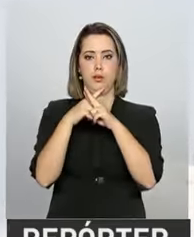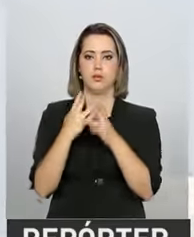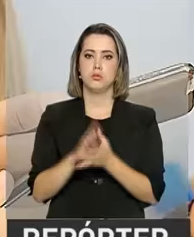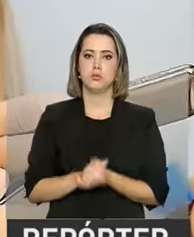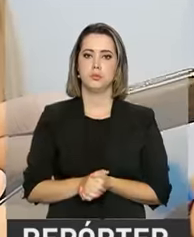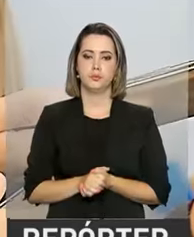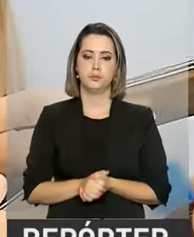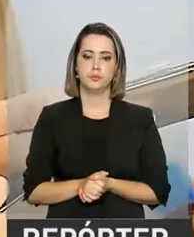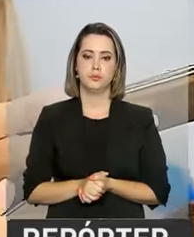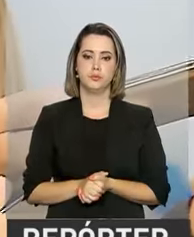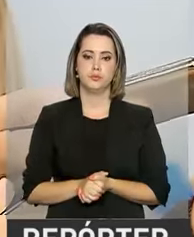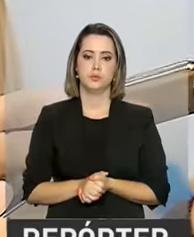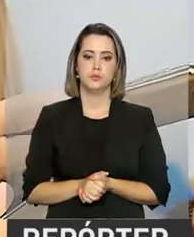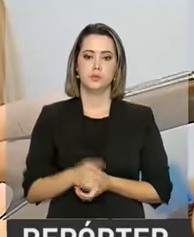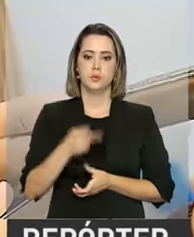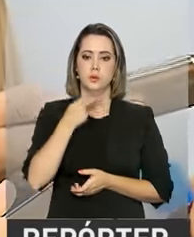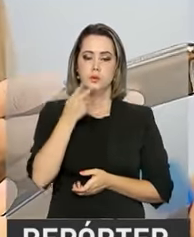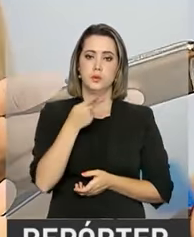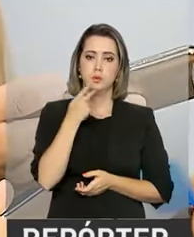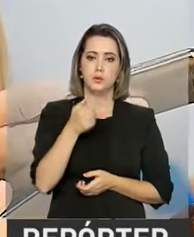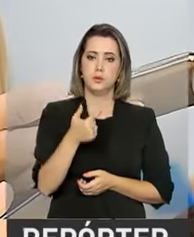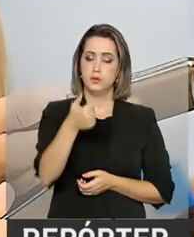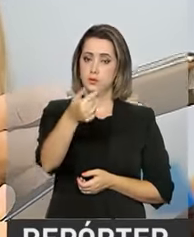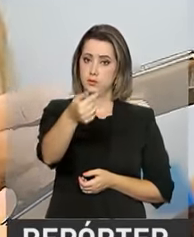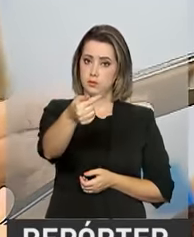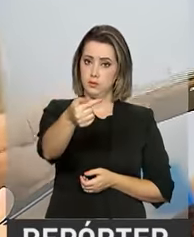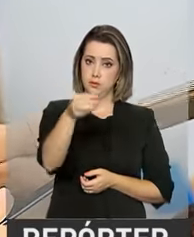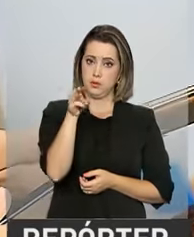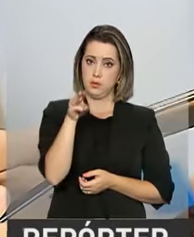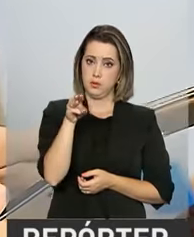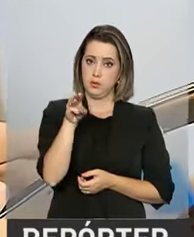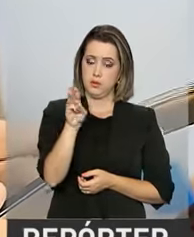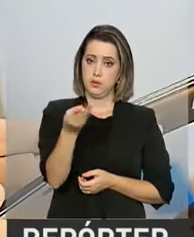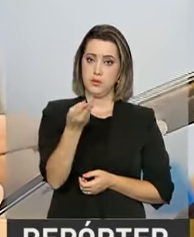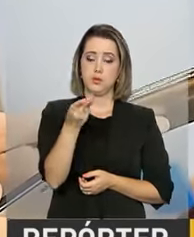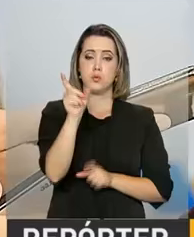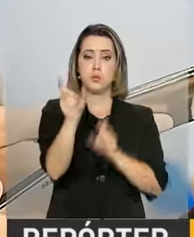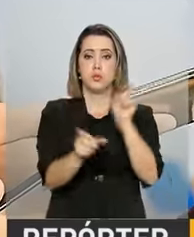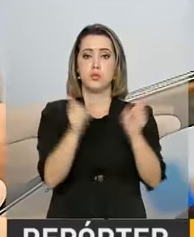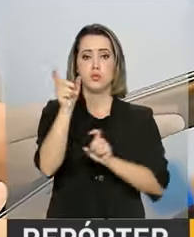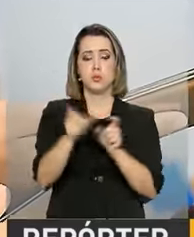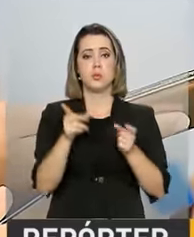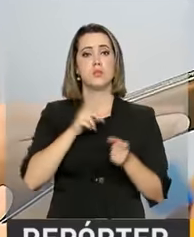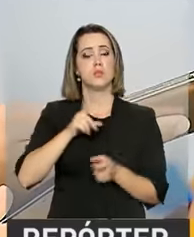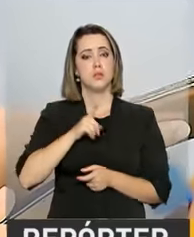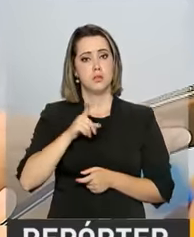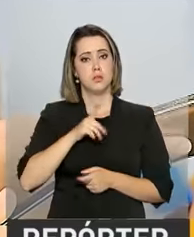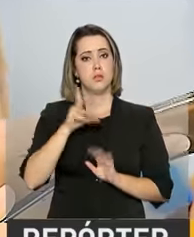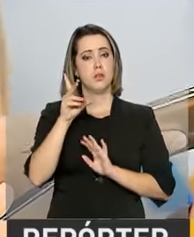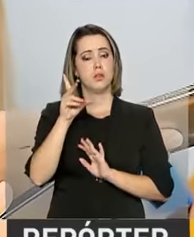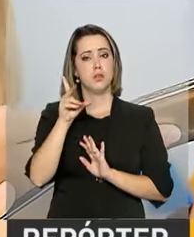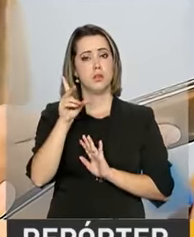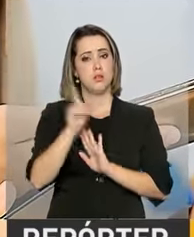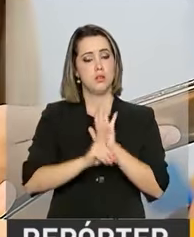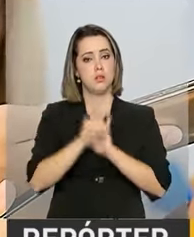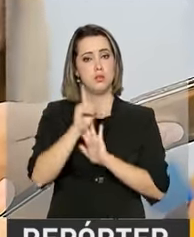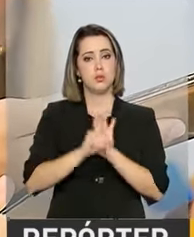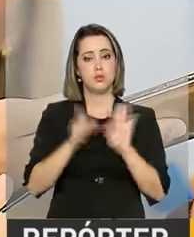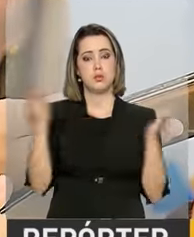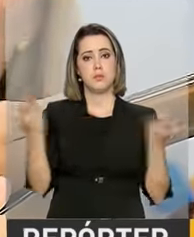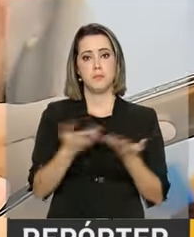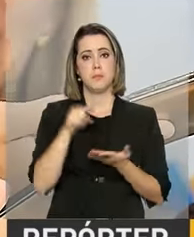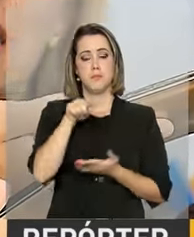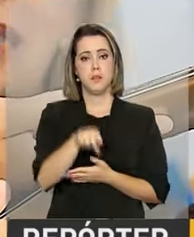caixa nós estamos falando de cerca de sete milhões e meio de trabalhadores que têm direito agora nesta